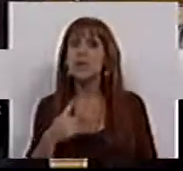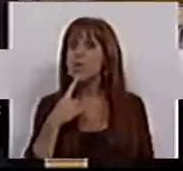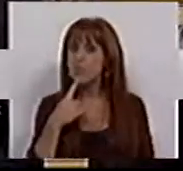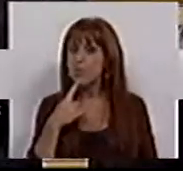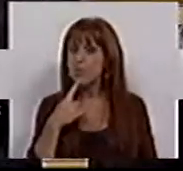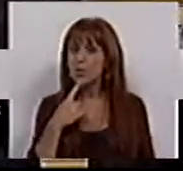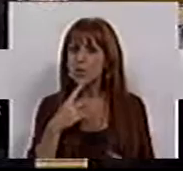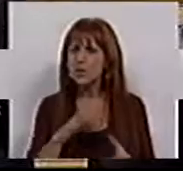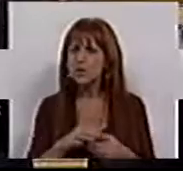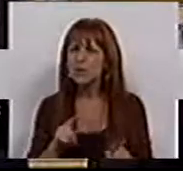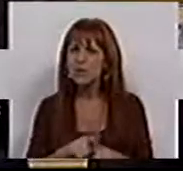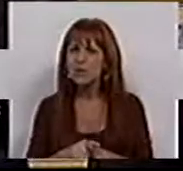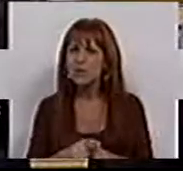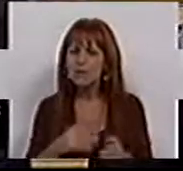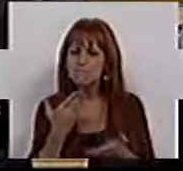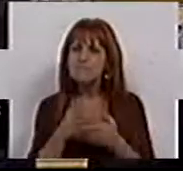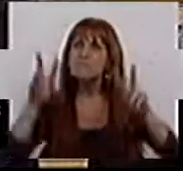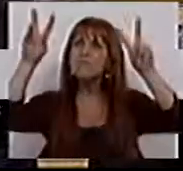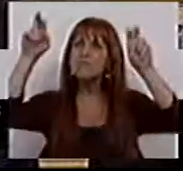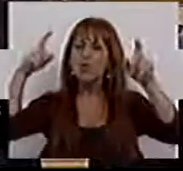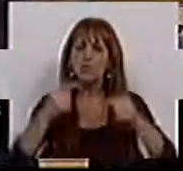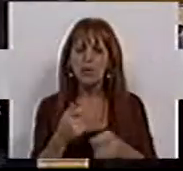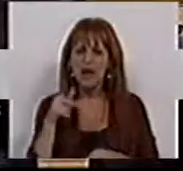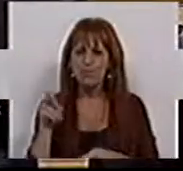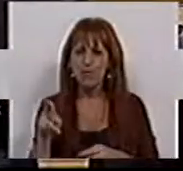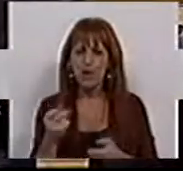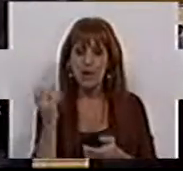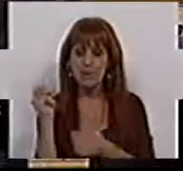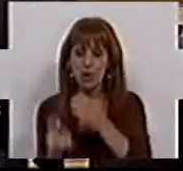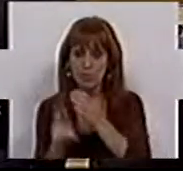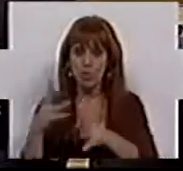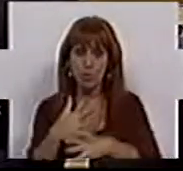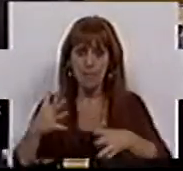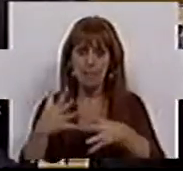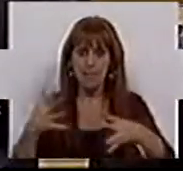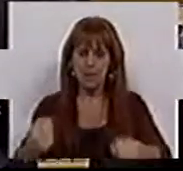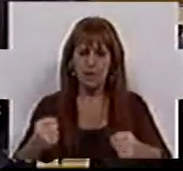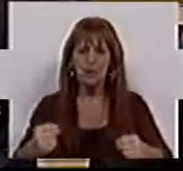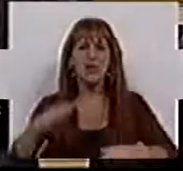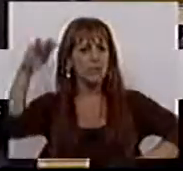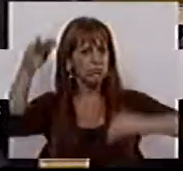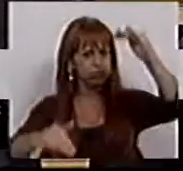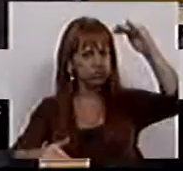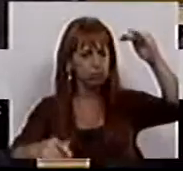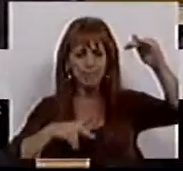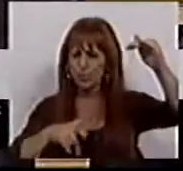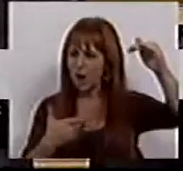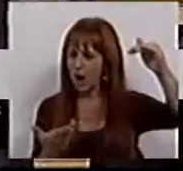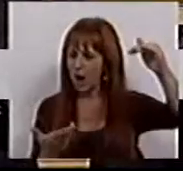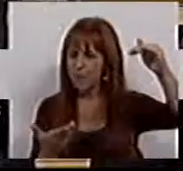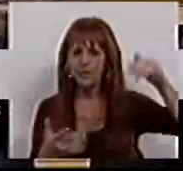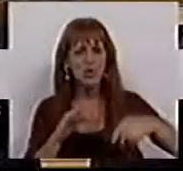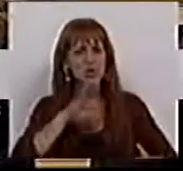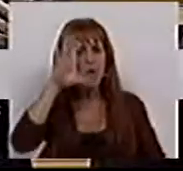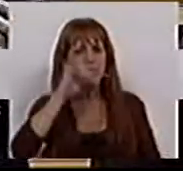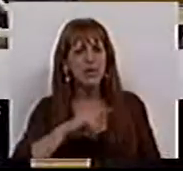muito cimento. Vai-se cimentar o enorme aumento de impostos e vai-se cimentar a desigualdade no nosso país. O